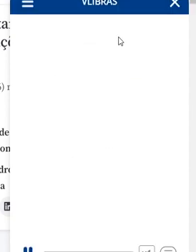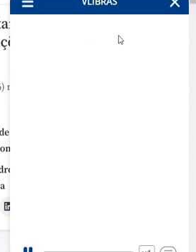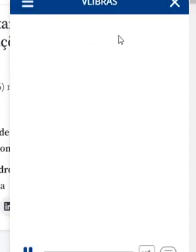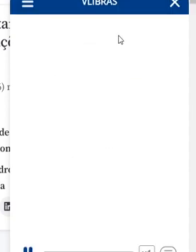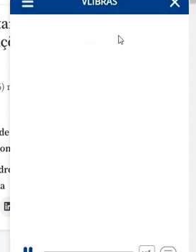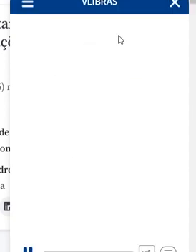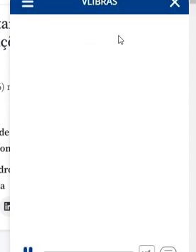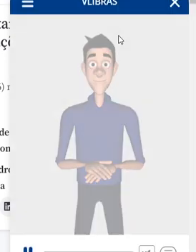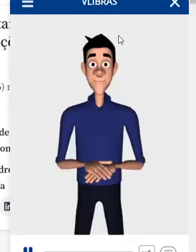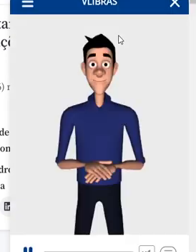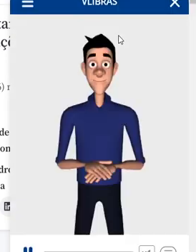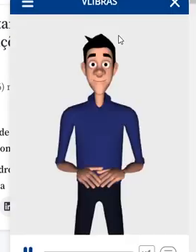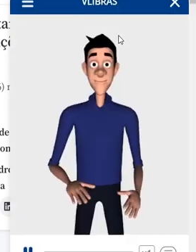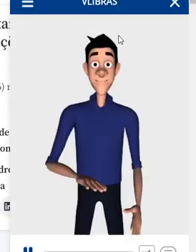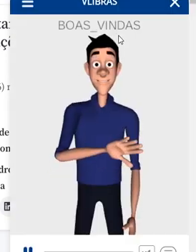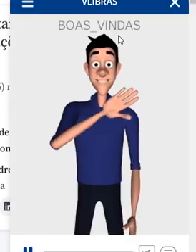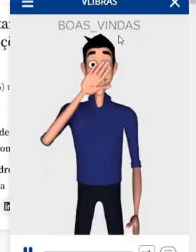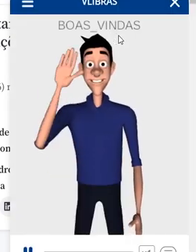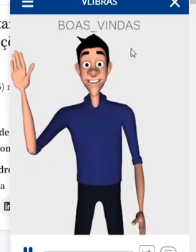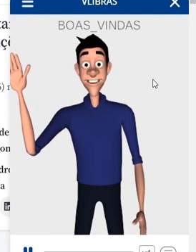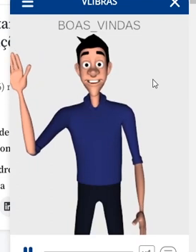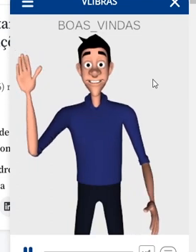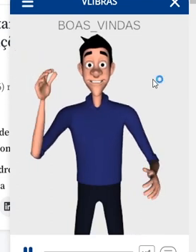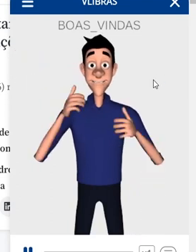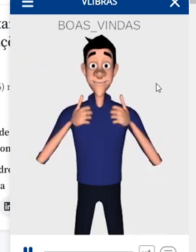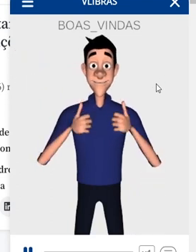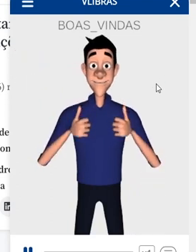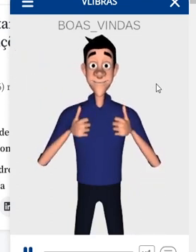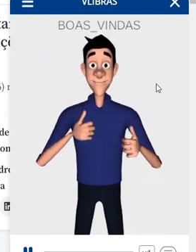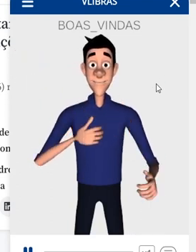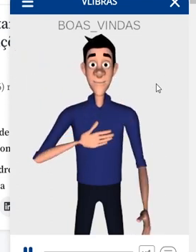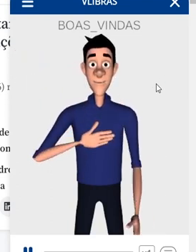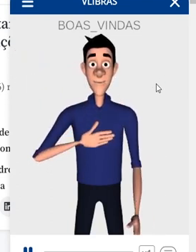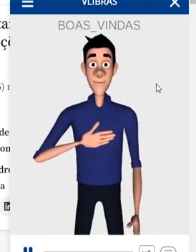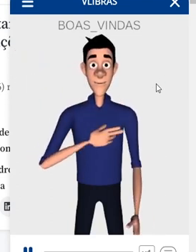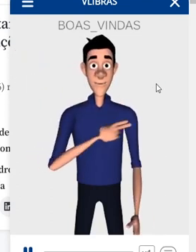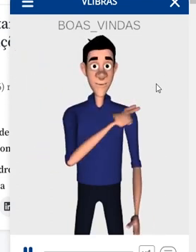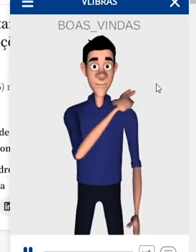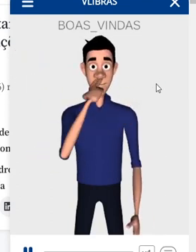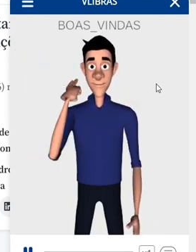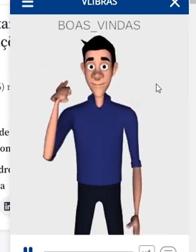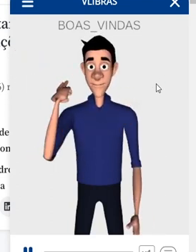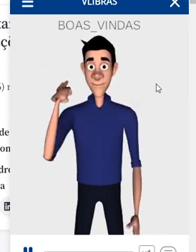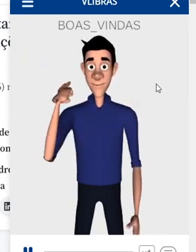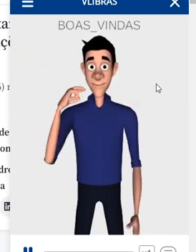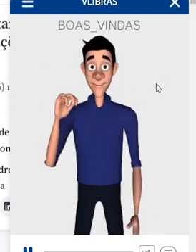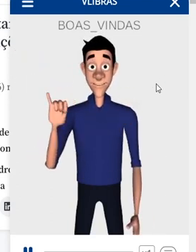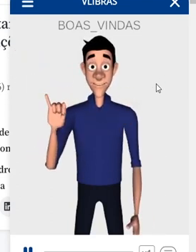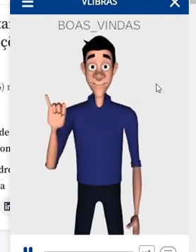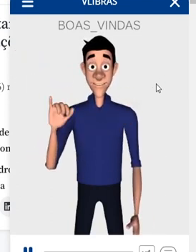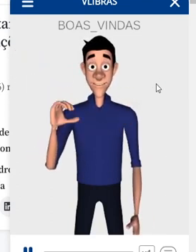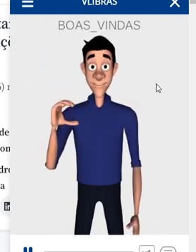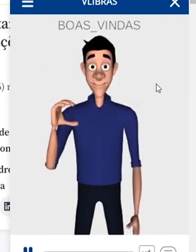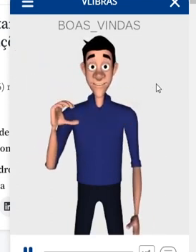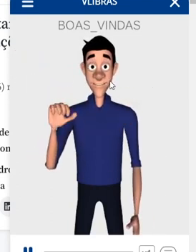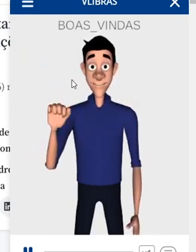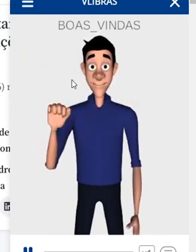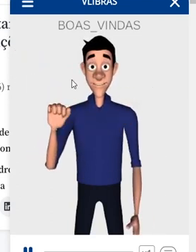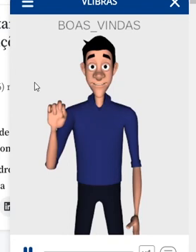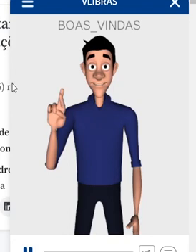um errinho, não tem problema. Na versão final não vai estar assim. E aí o nosso interpretador visual já vai estar na tela.